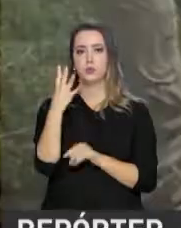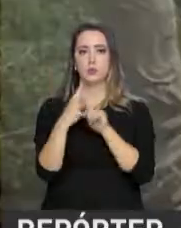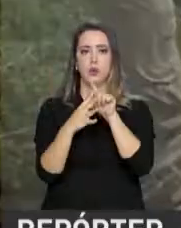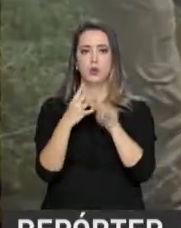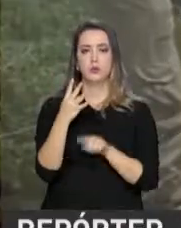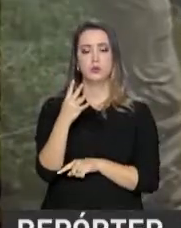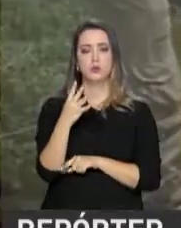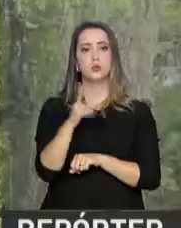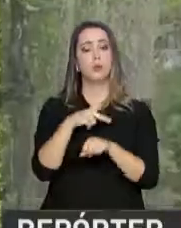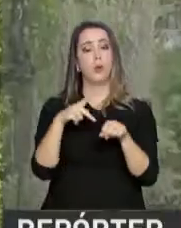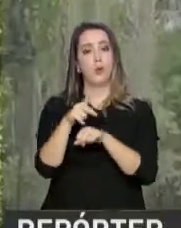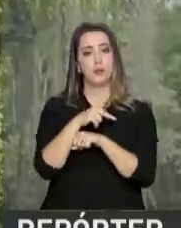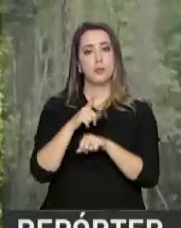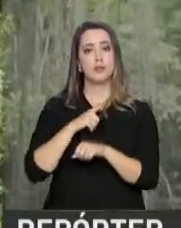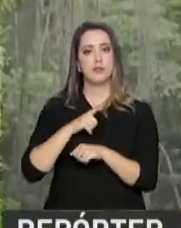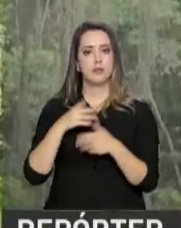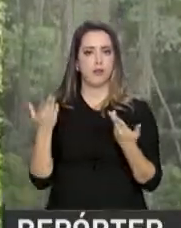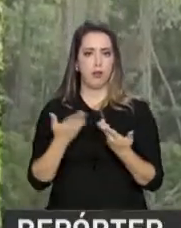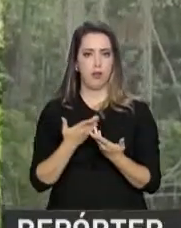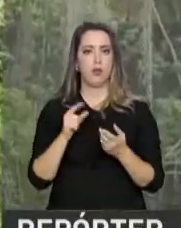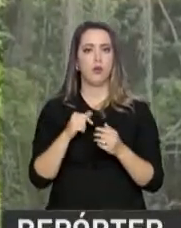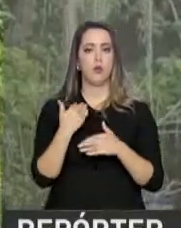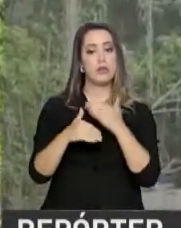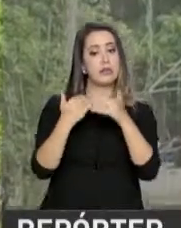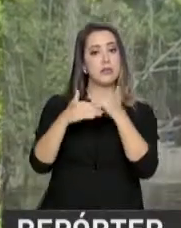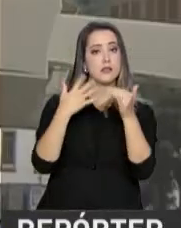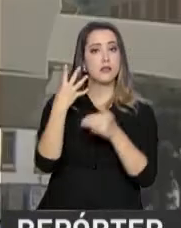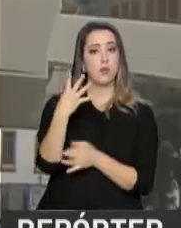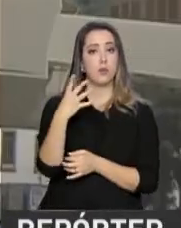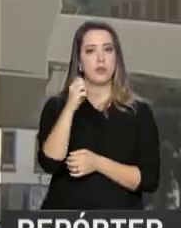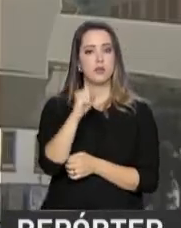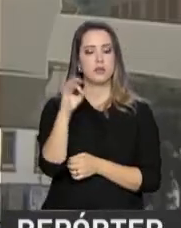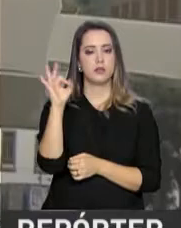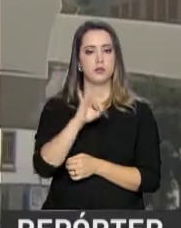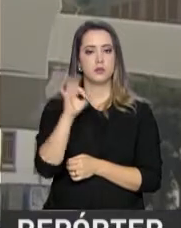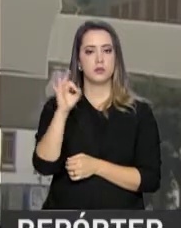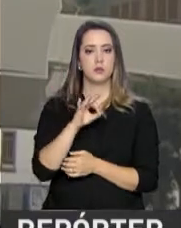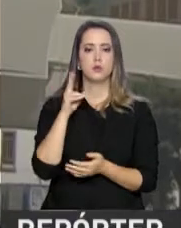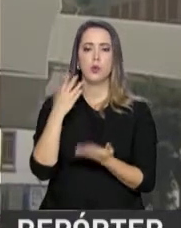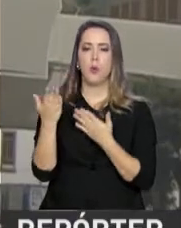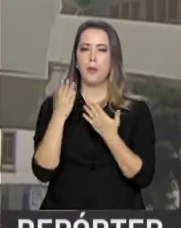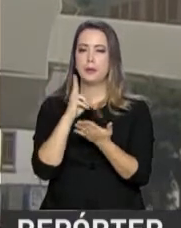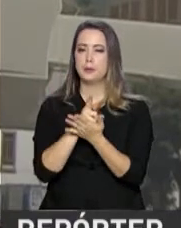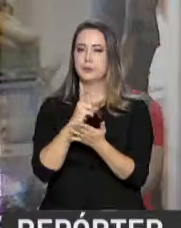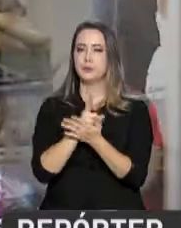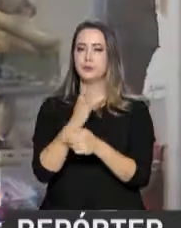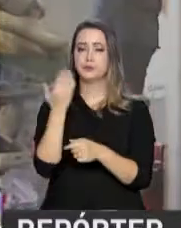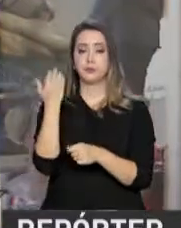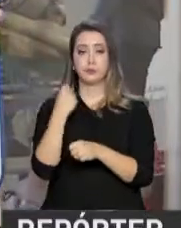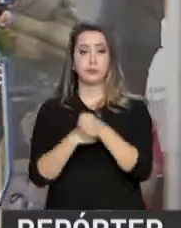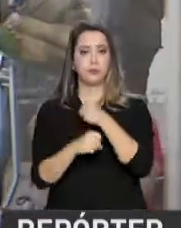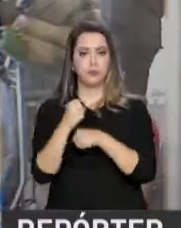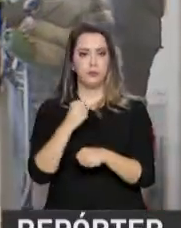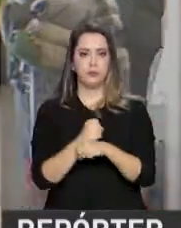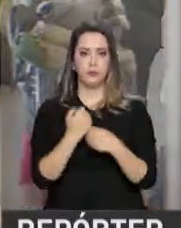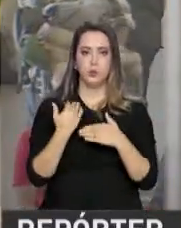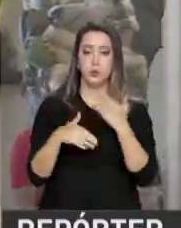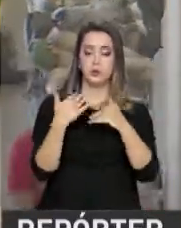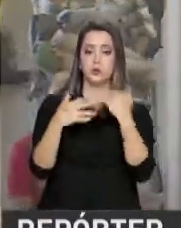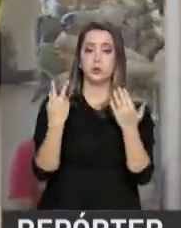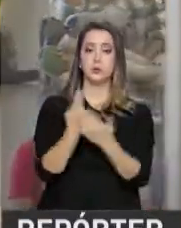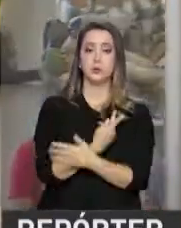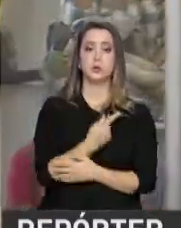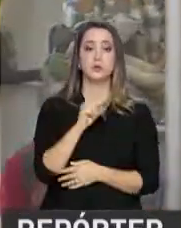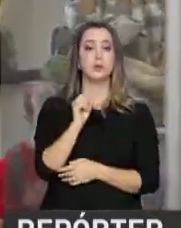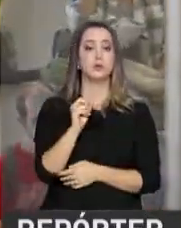beneficiados aumentou 48% em relação ao mesmo período do ano passado o crescimento foi observado em fevereiro